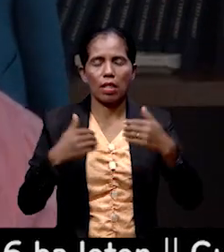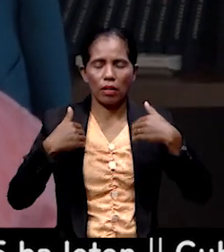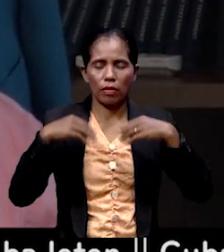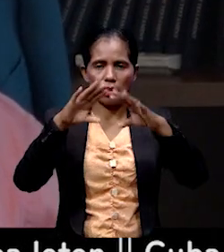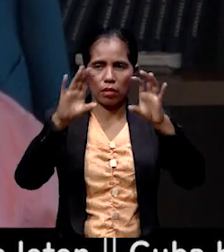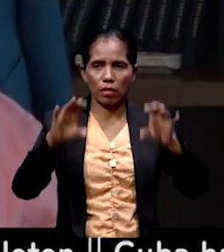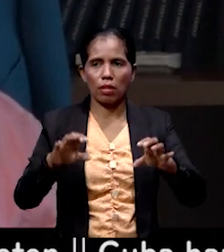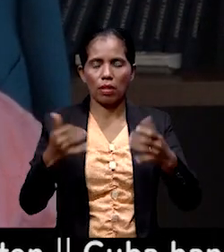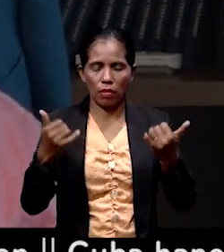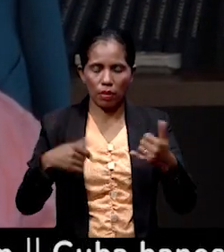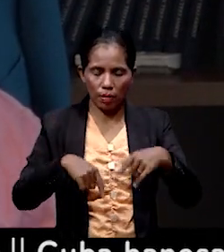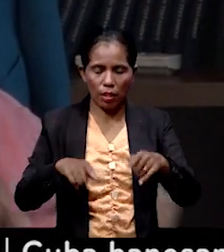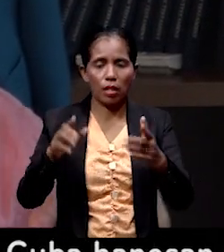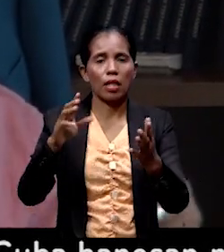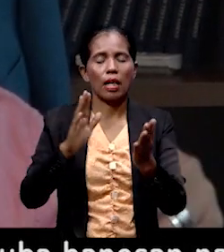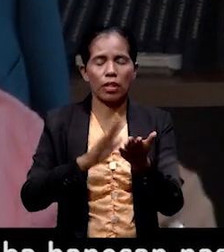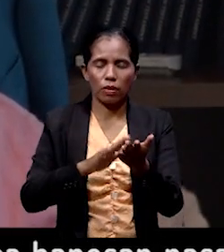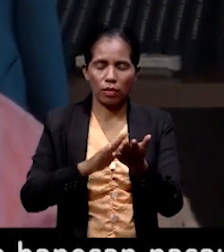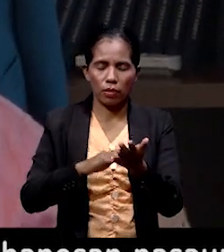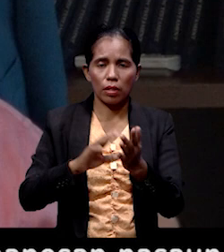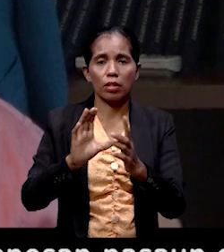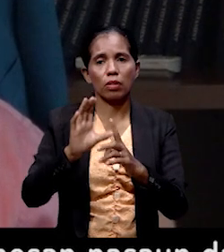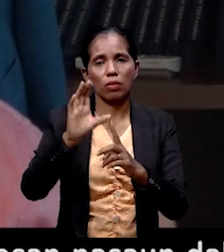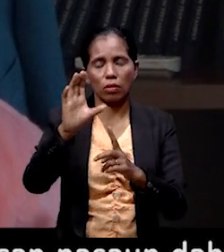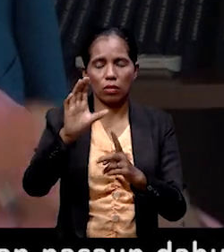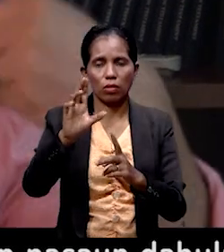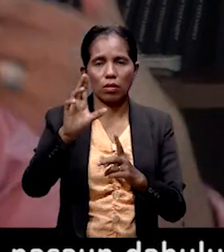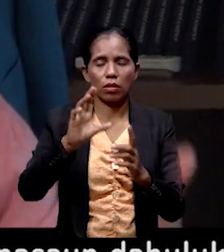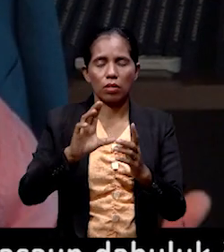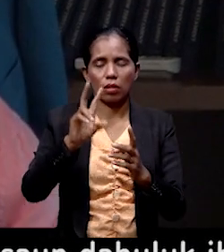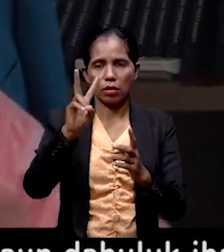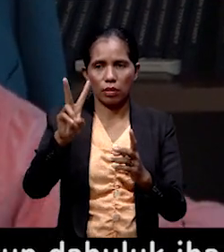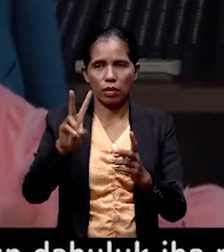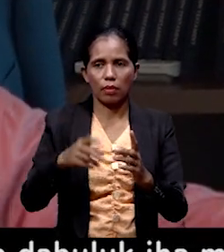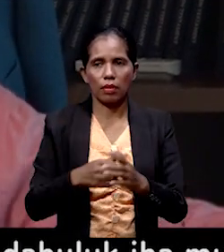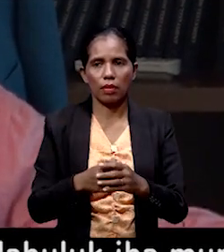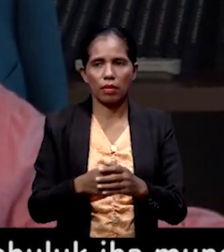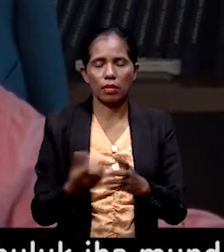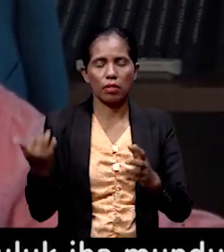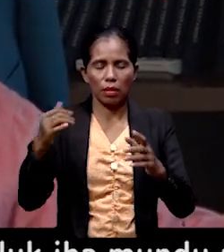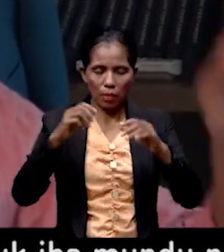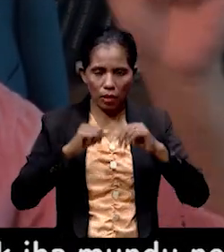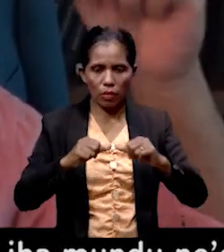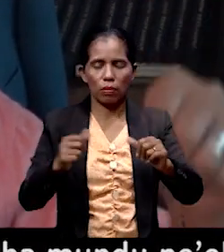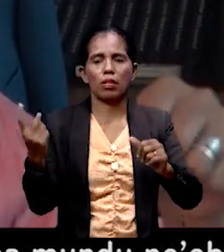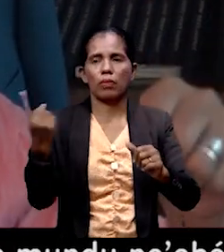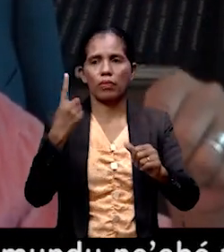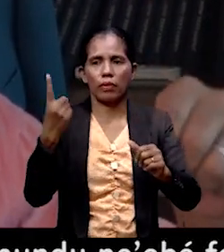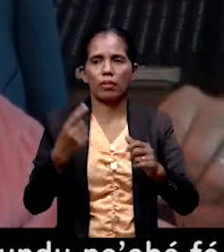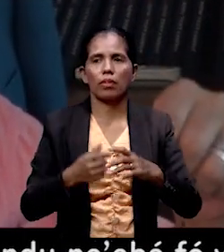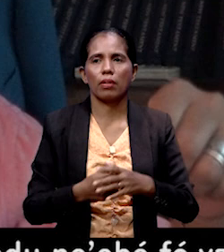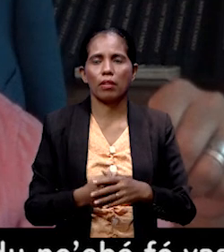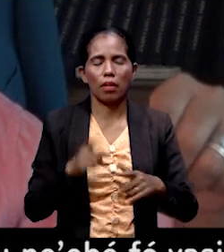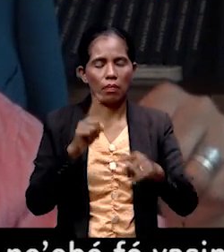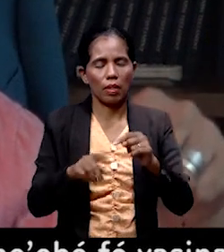né bahari então no segundo semestre lá bele hei fala aí me recupera outro tira ita avança da lei né sira bele avança na fati tava sira lá bele